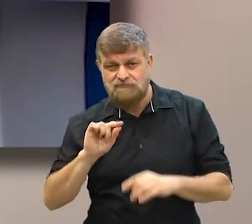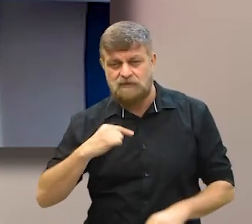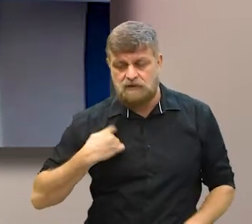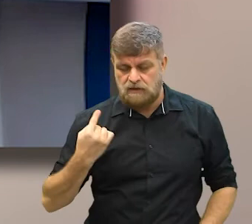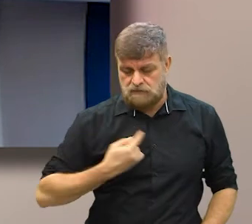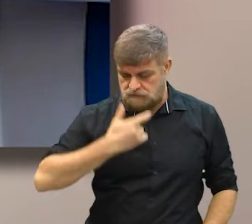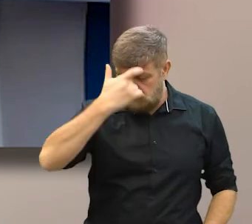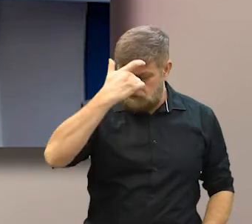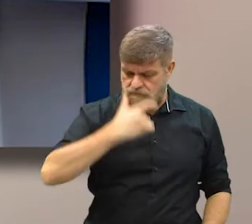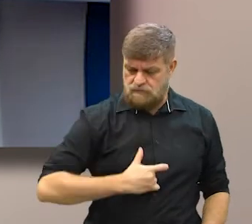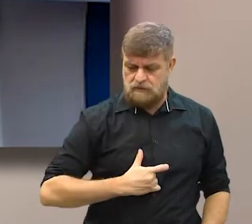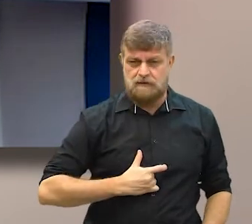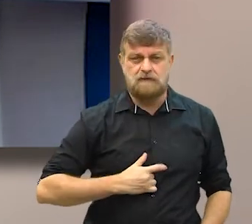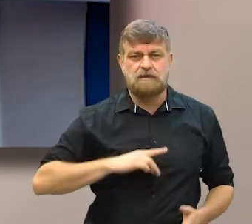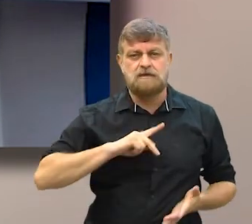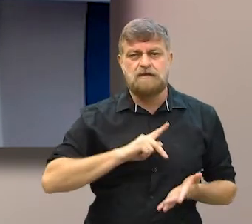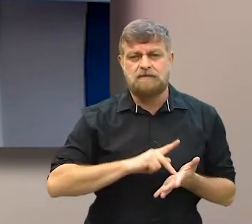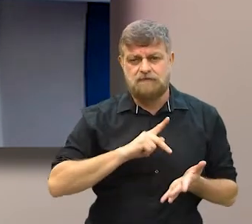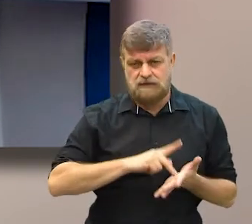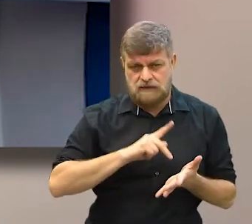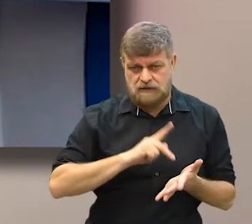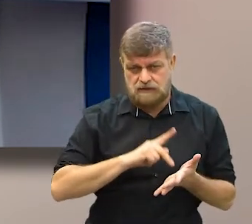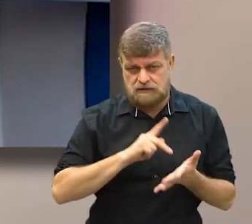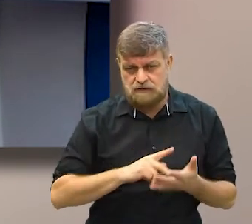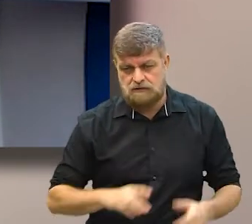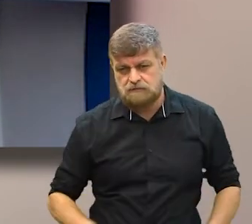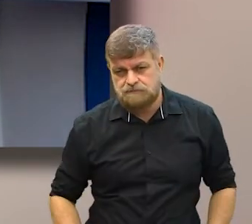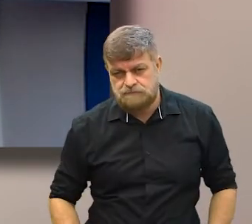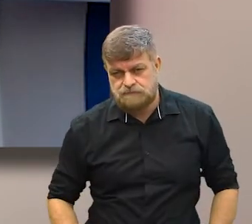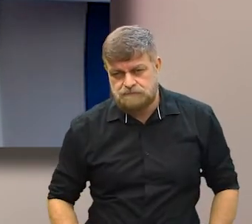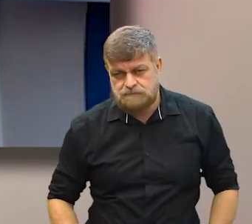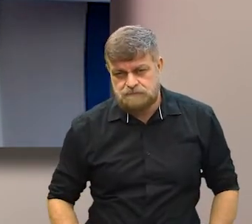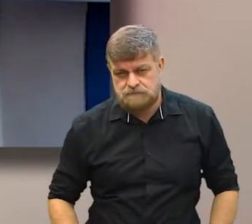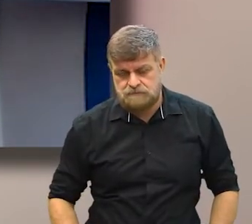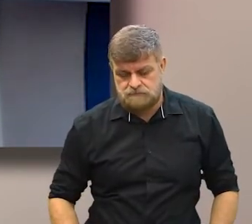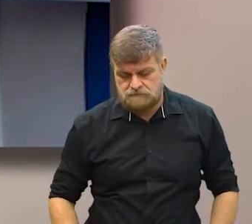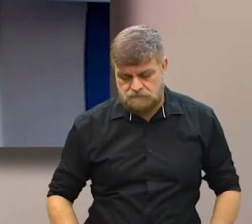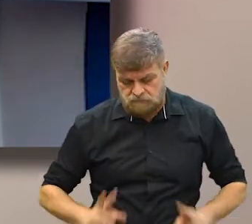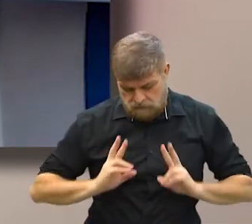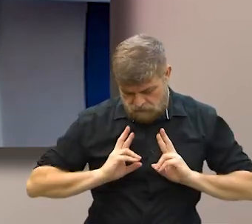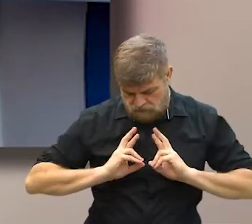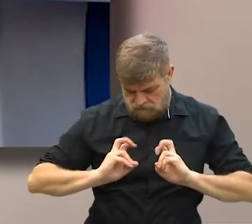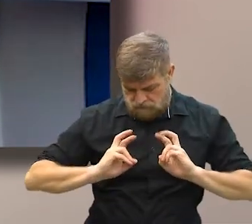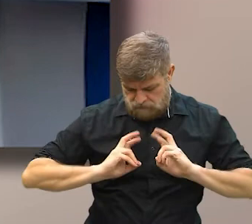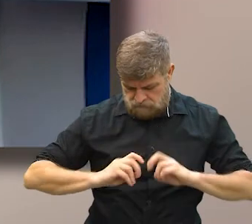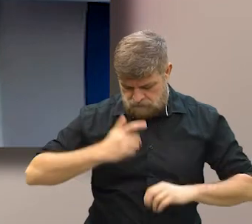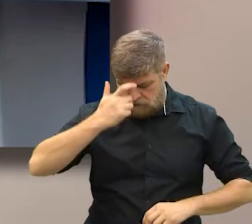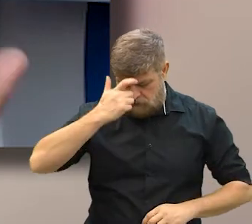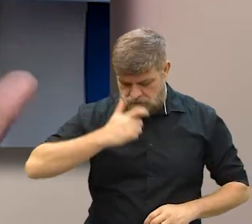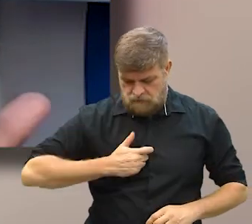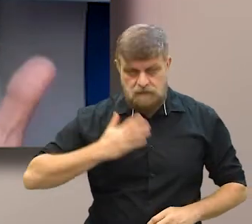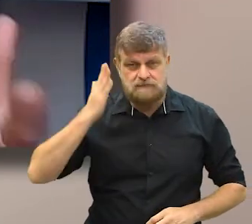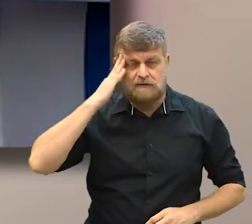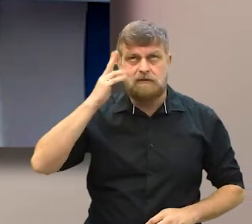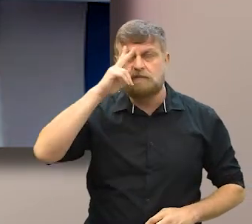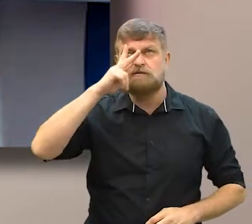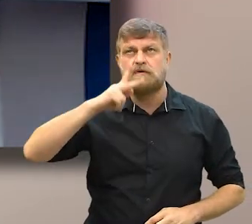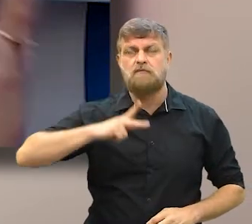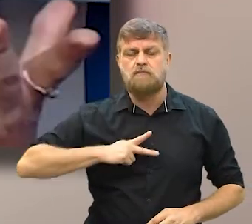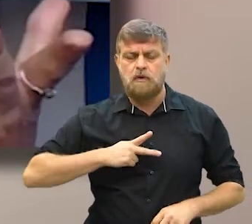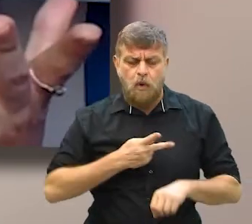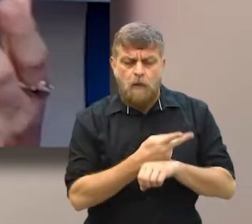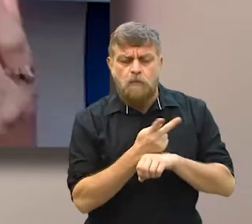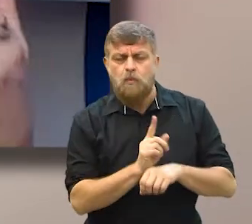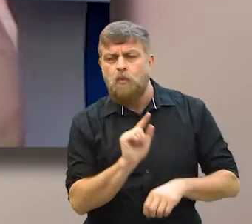que a gente é na realidade. E essa construção também de olhar para quem se é e o que